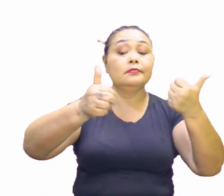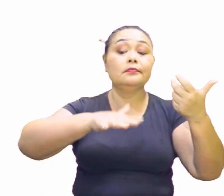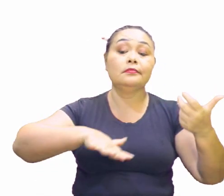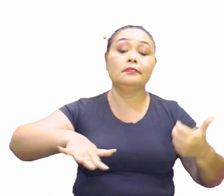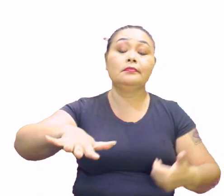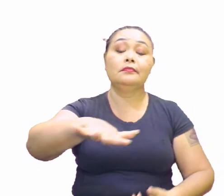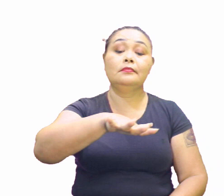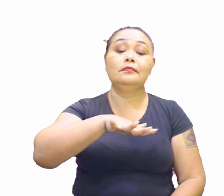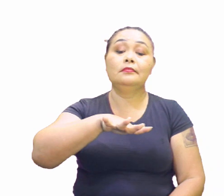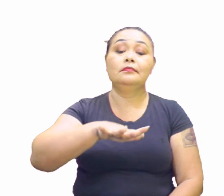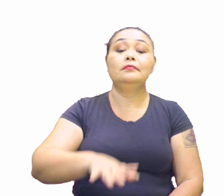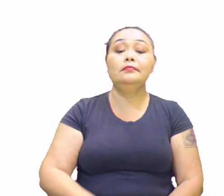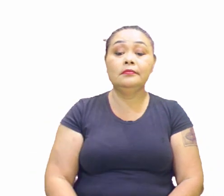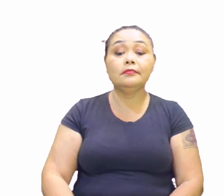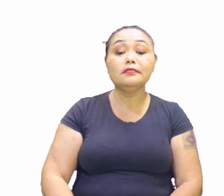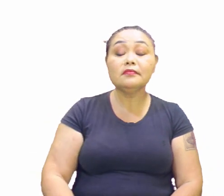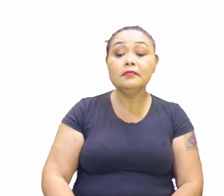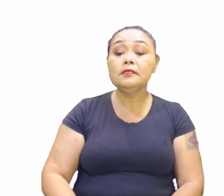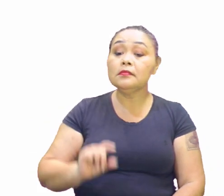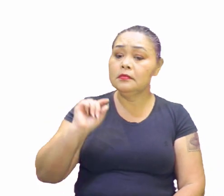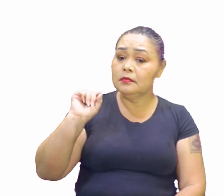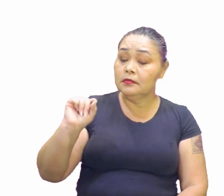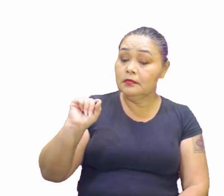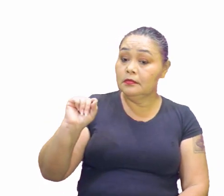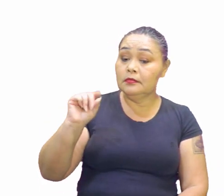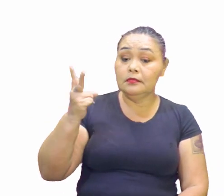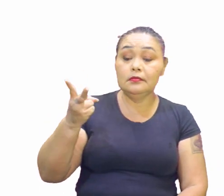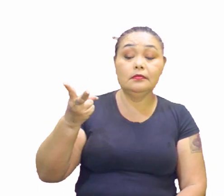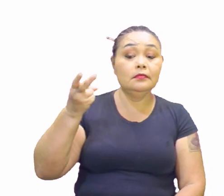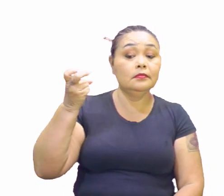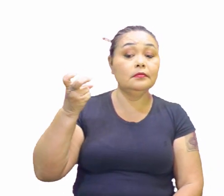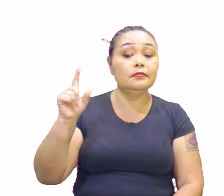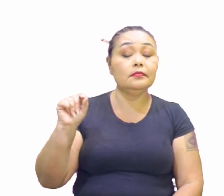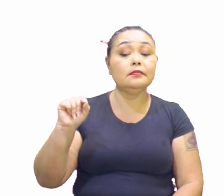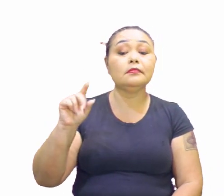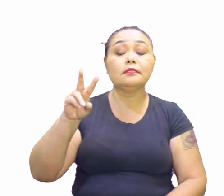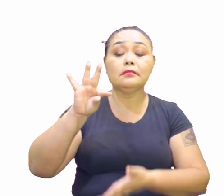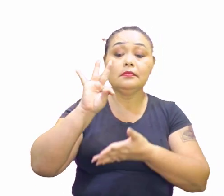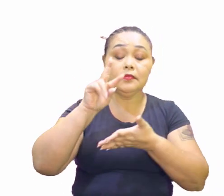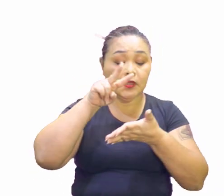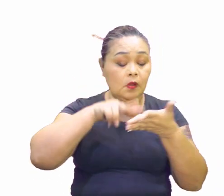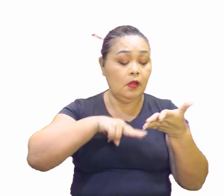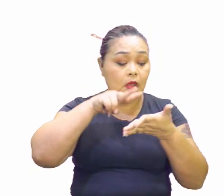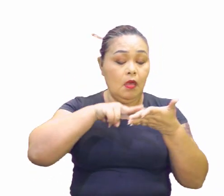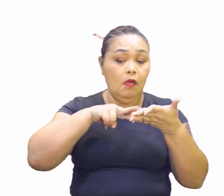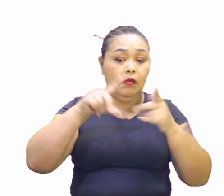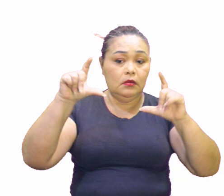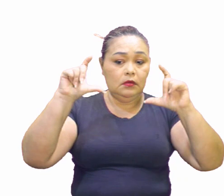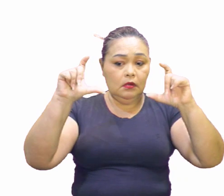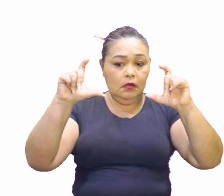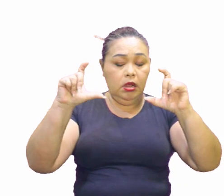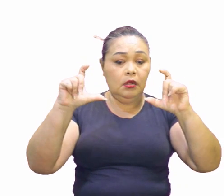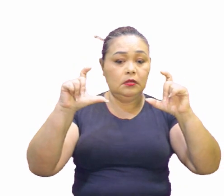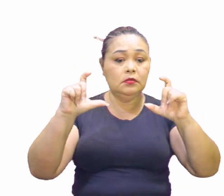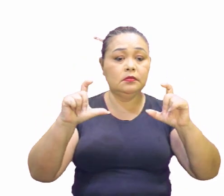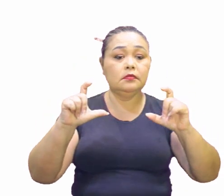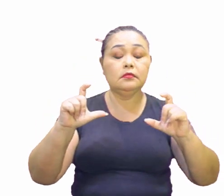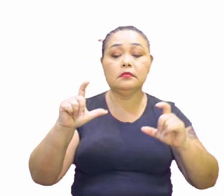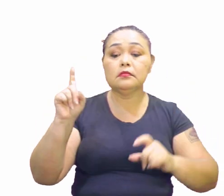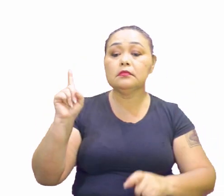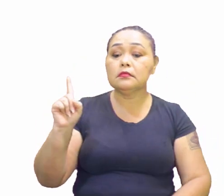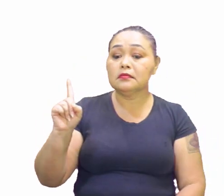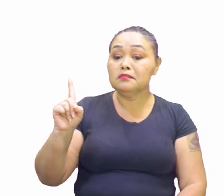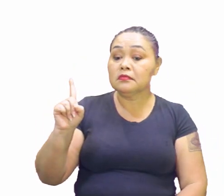para a melhora da situação. Então, o que vocês perceberam na leitura deste fragmento aqui? Olha só, isso